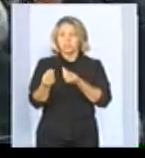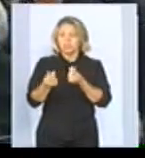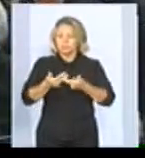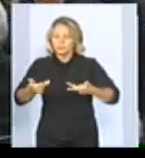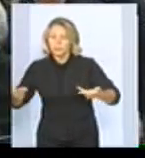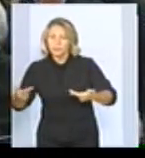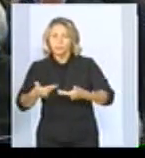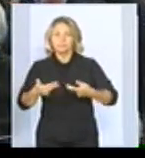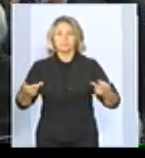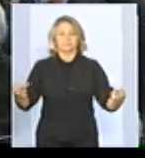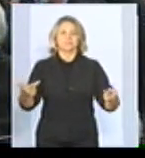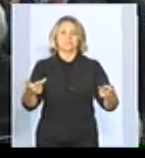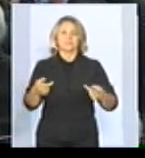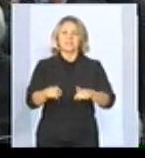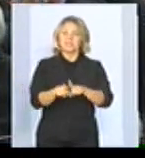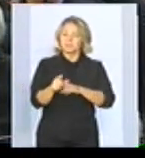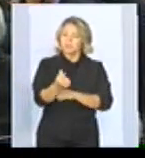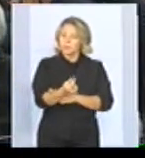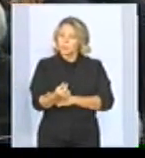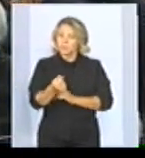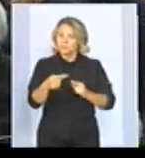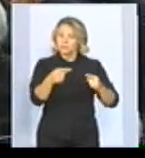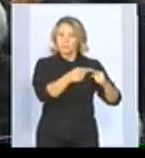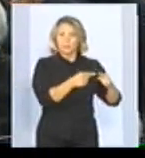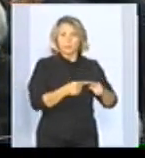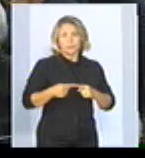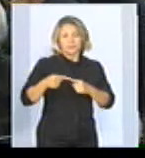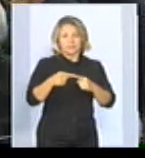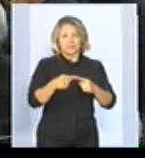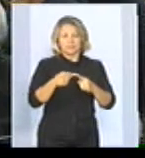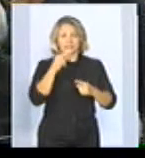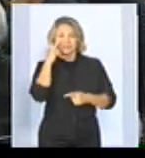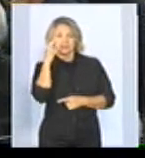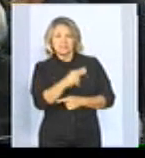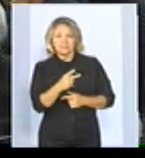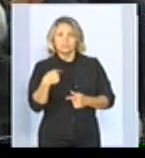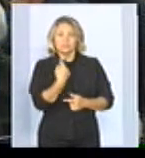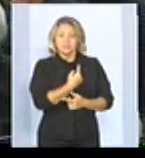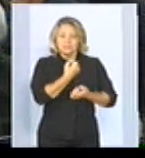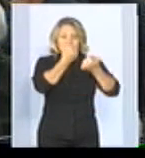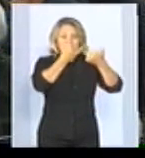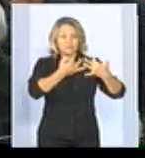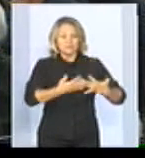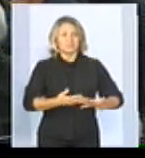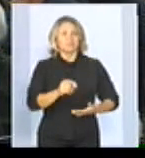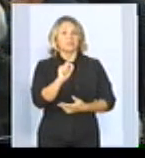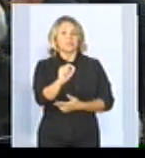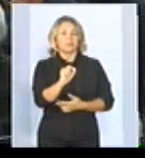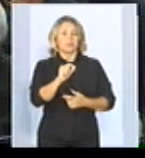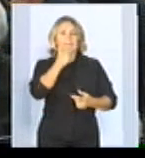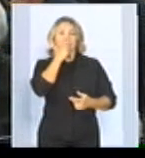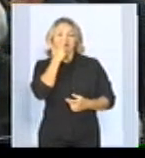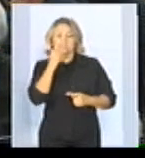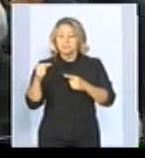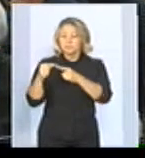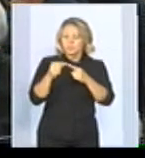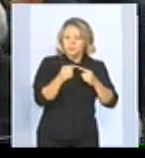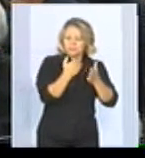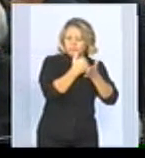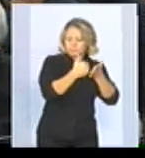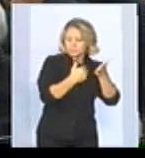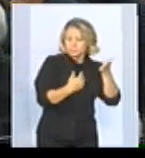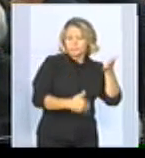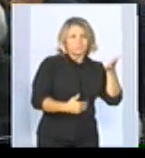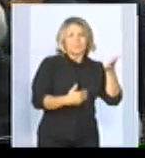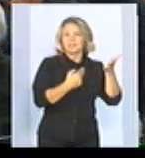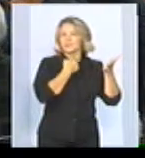produto e de preço adequado do nosso ponto de vista é o que explica esse cículo Virtuoso é uma combinação de faturas que não